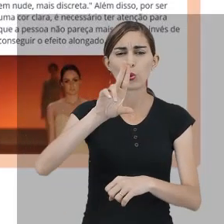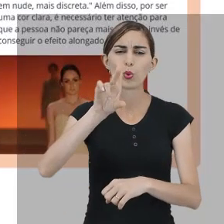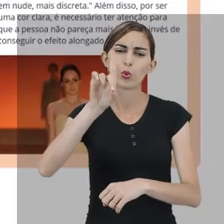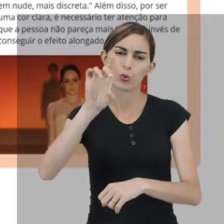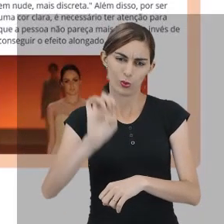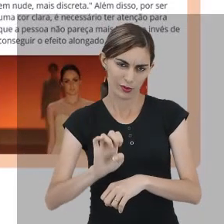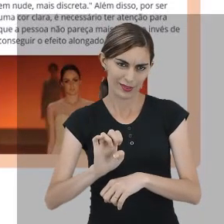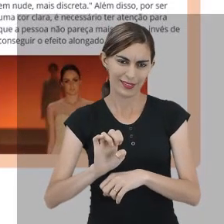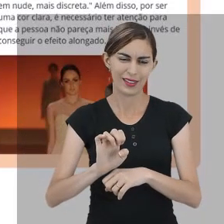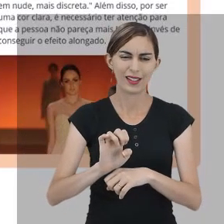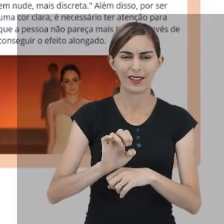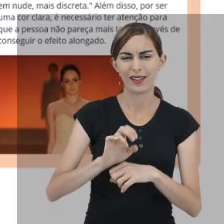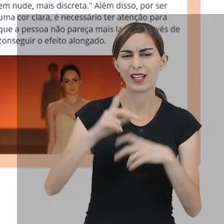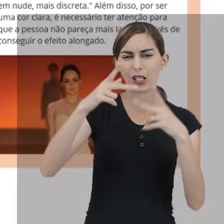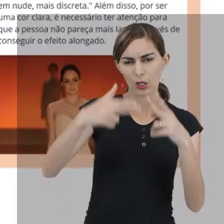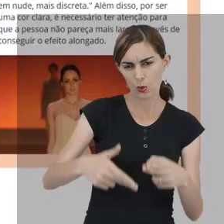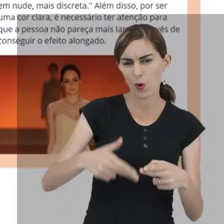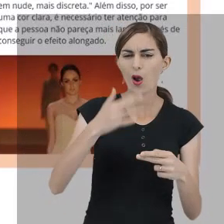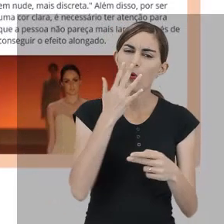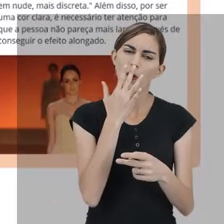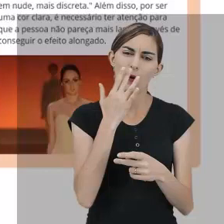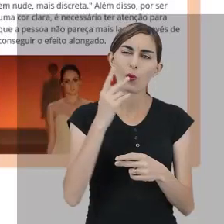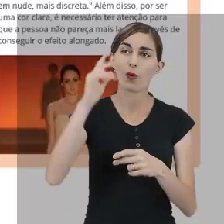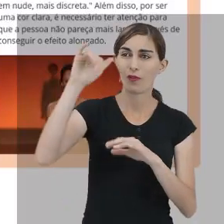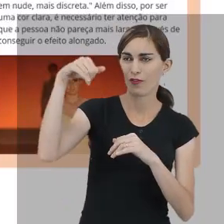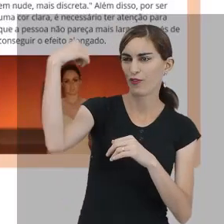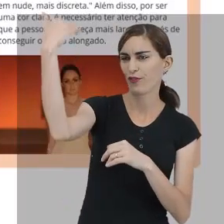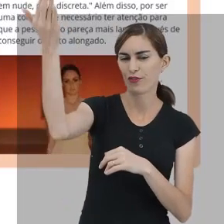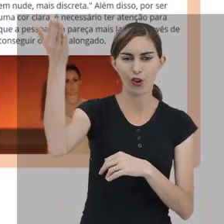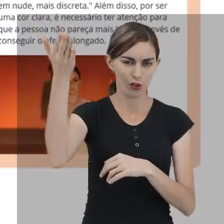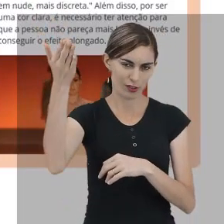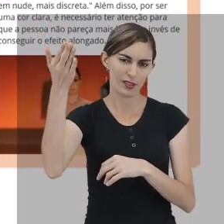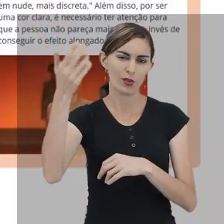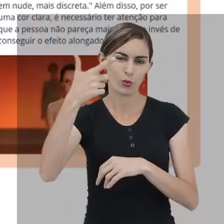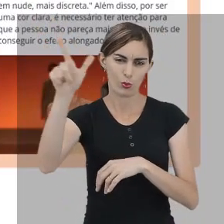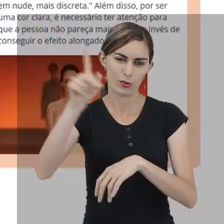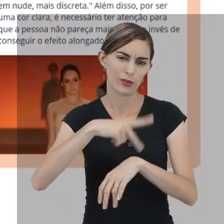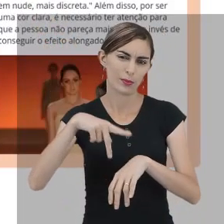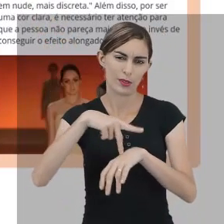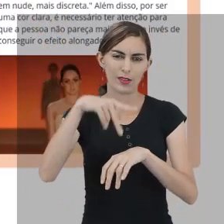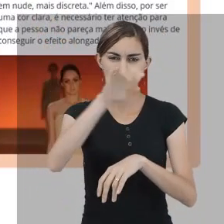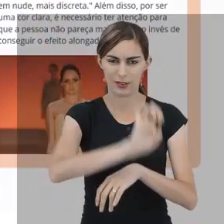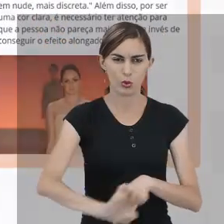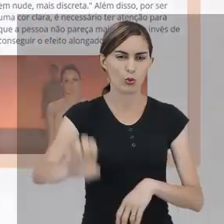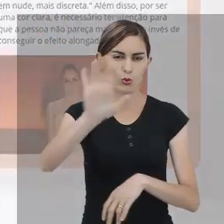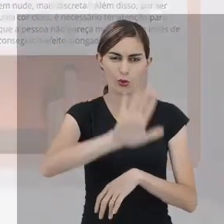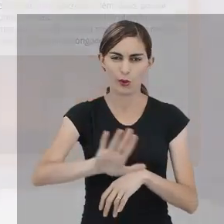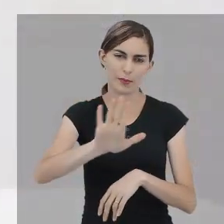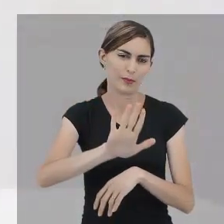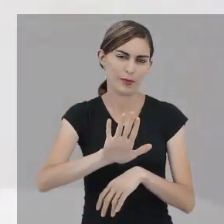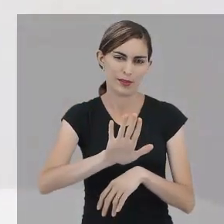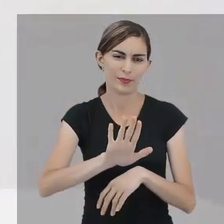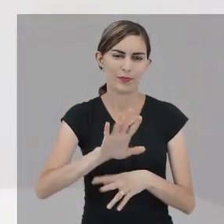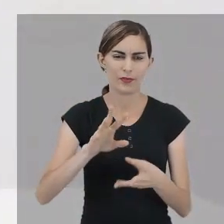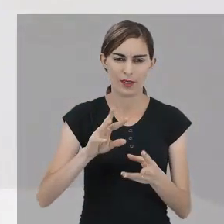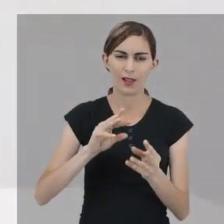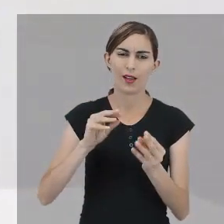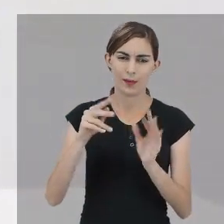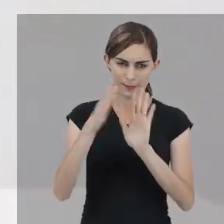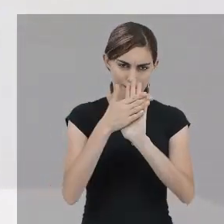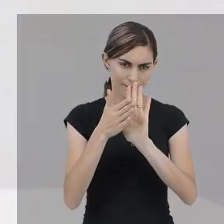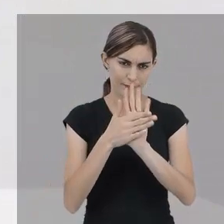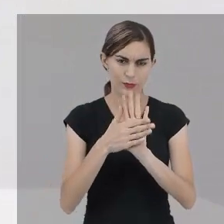nude não veio no mesmo tom que é comercializado normalmente lá na Europa. Veio no tom, a